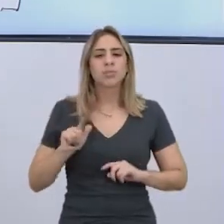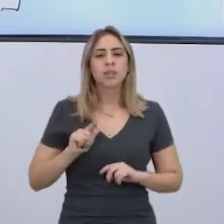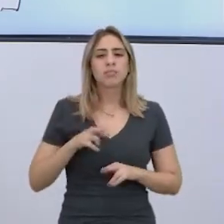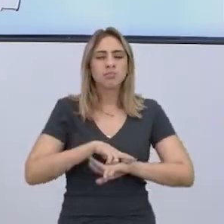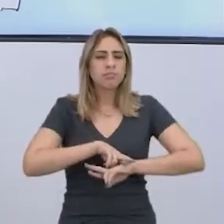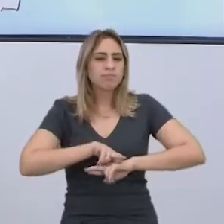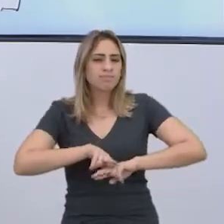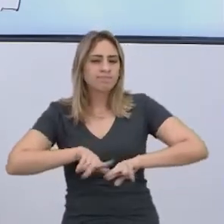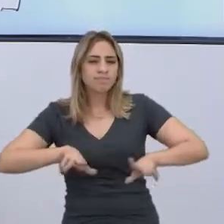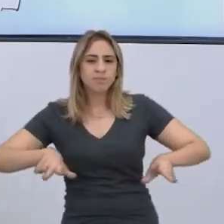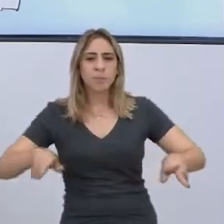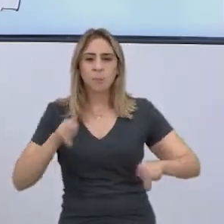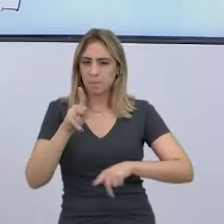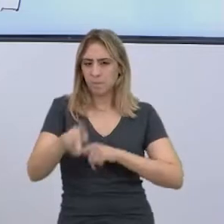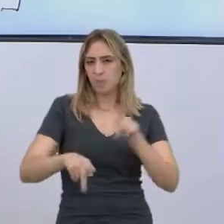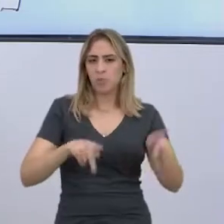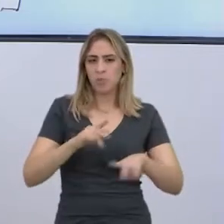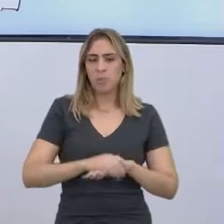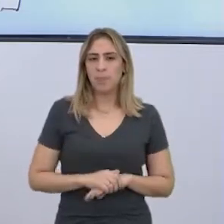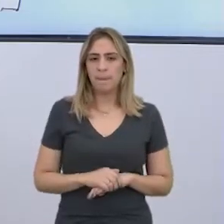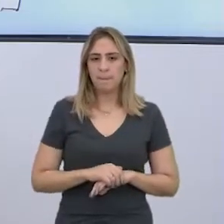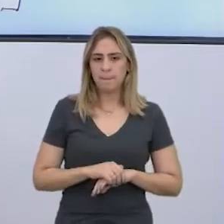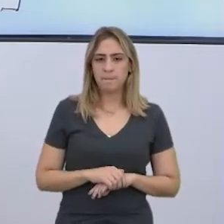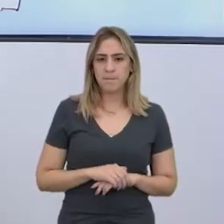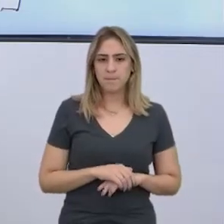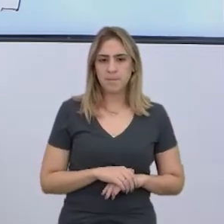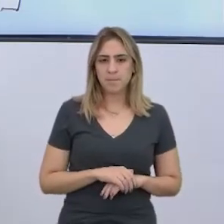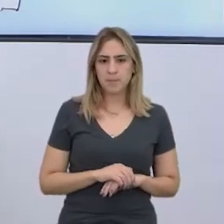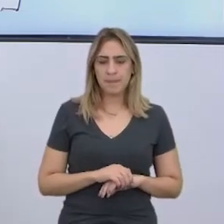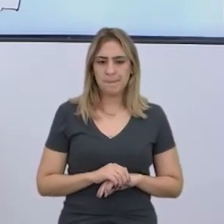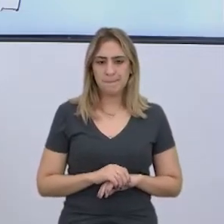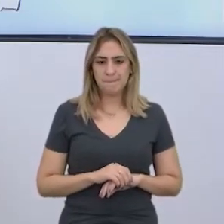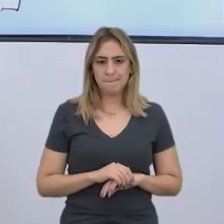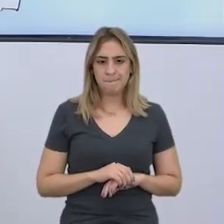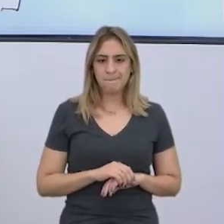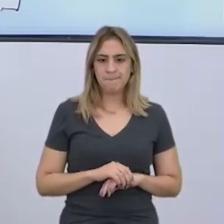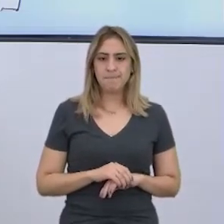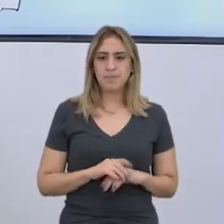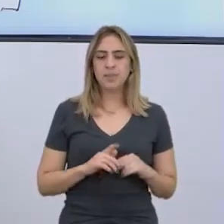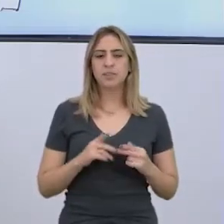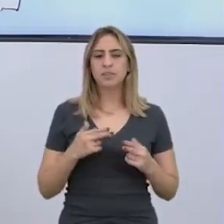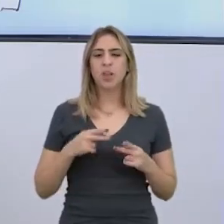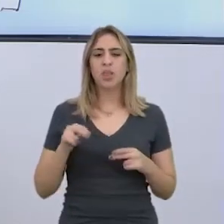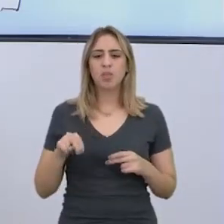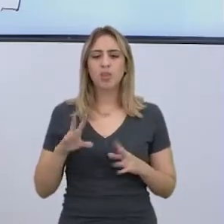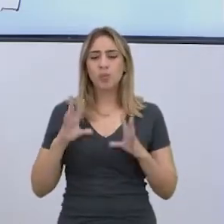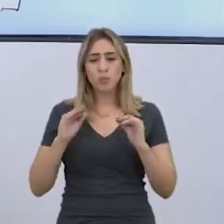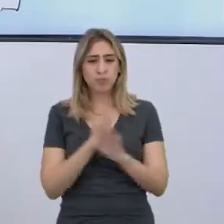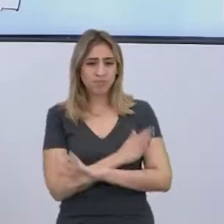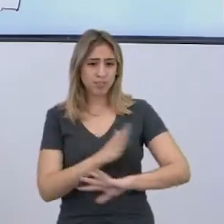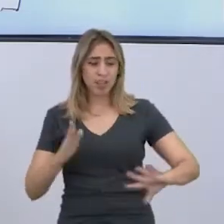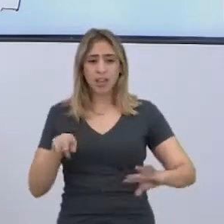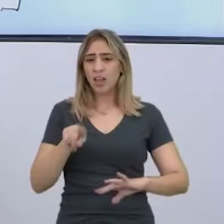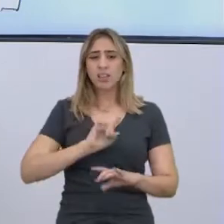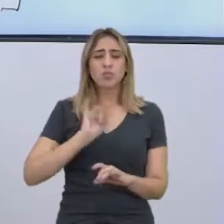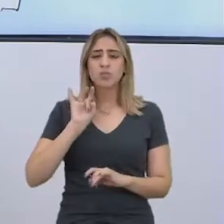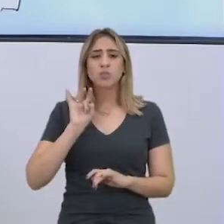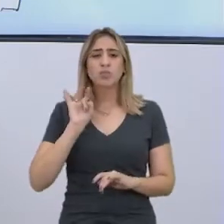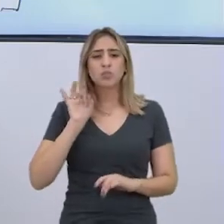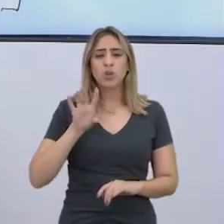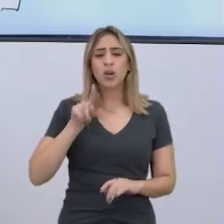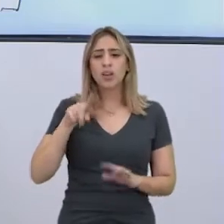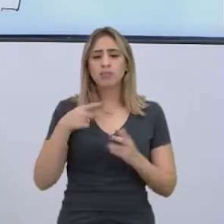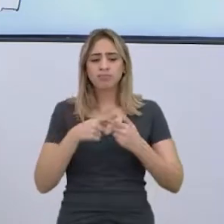não é o ponto, né? Então, doramas, que são as novelas, todos esses processos, eles não só